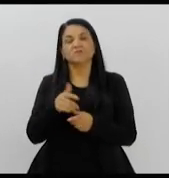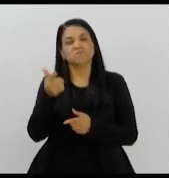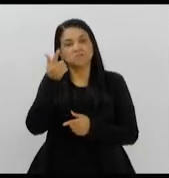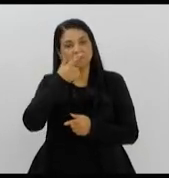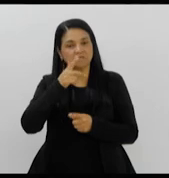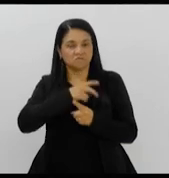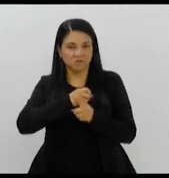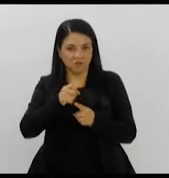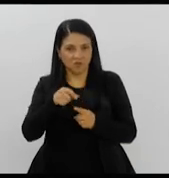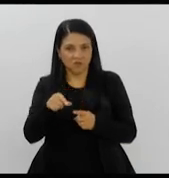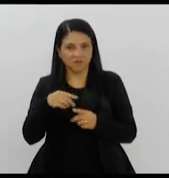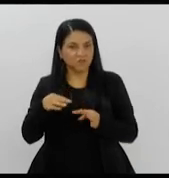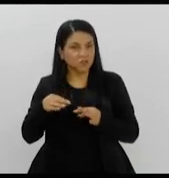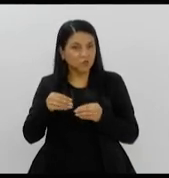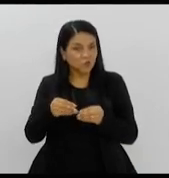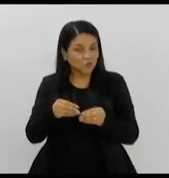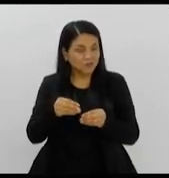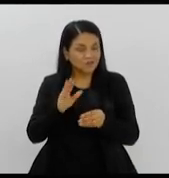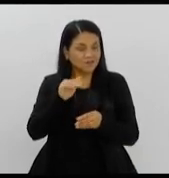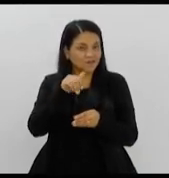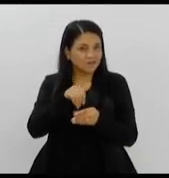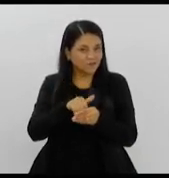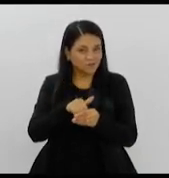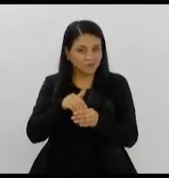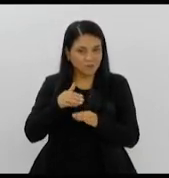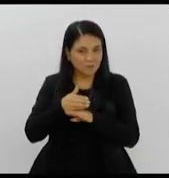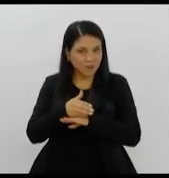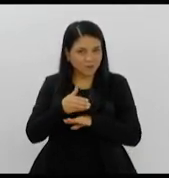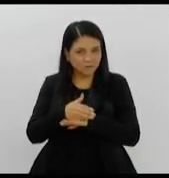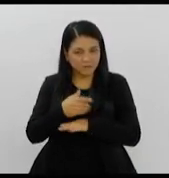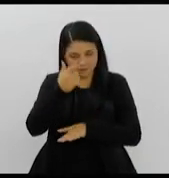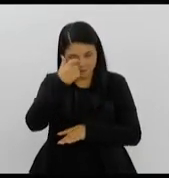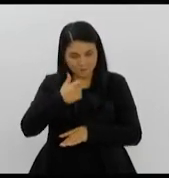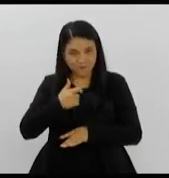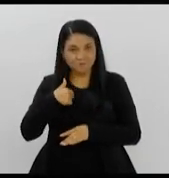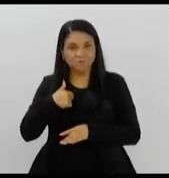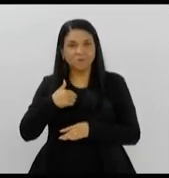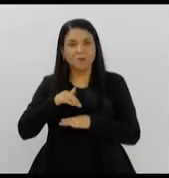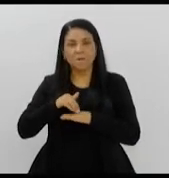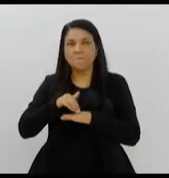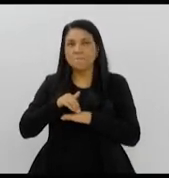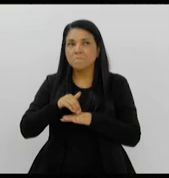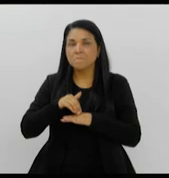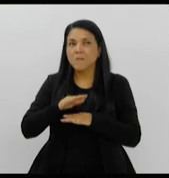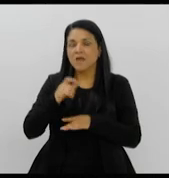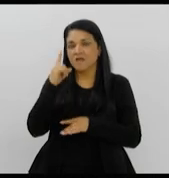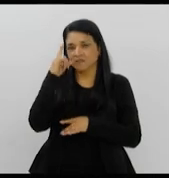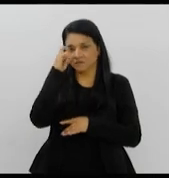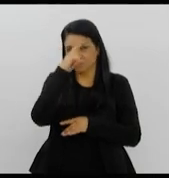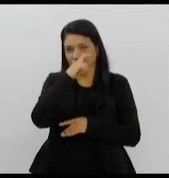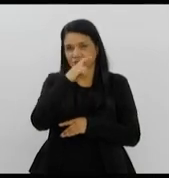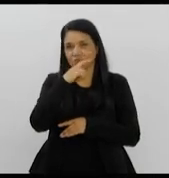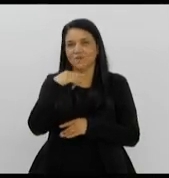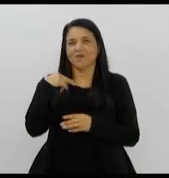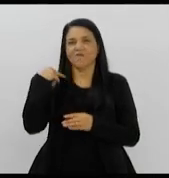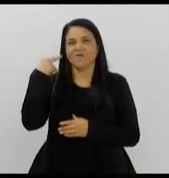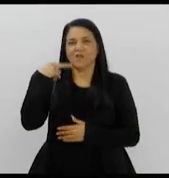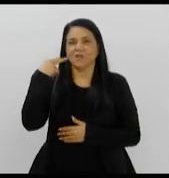De todas as eleições que já participei, a mais difícil é a de